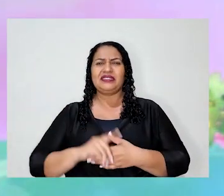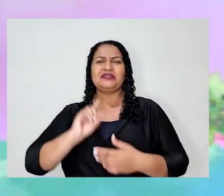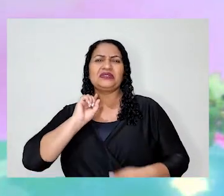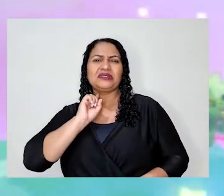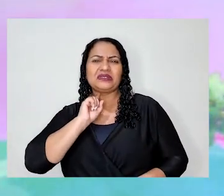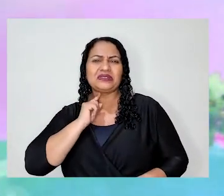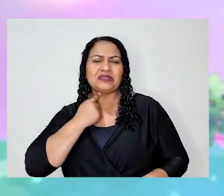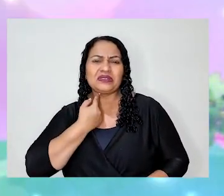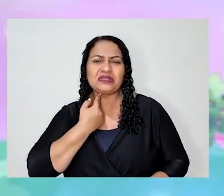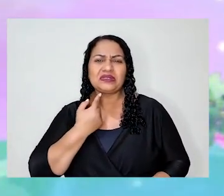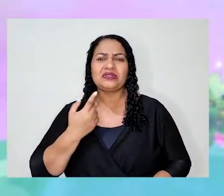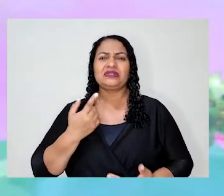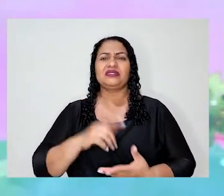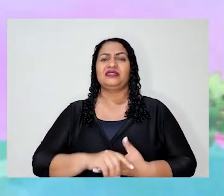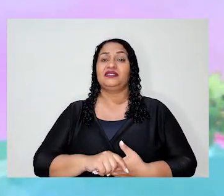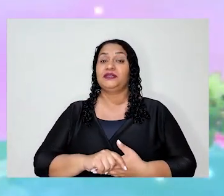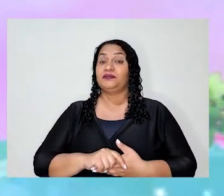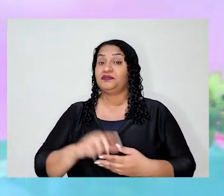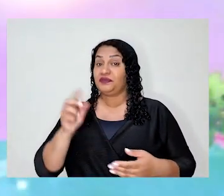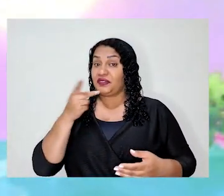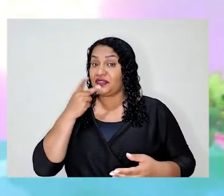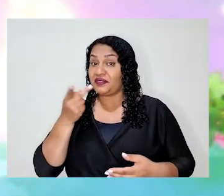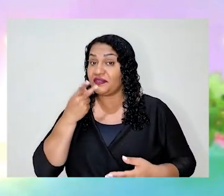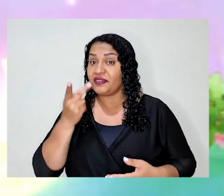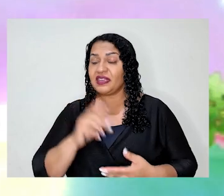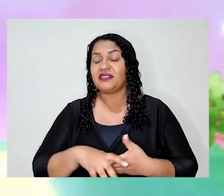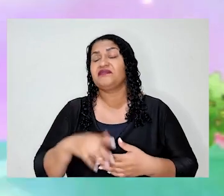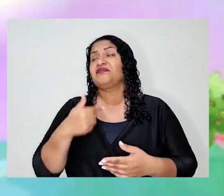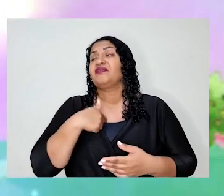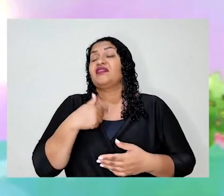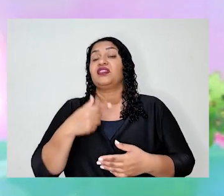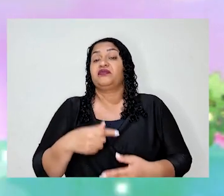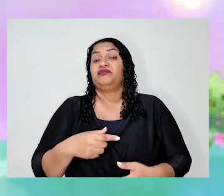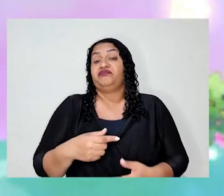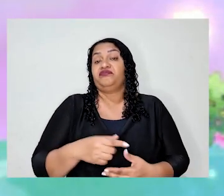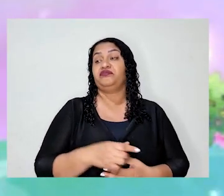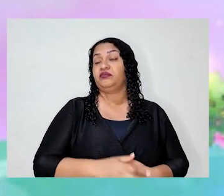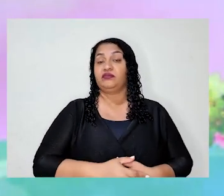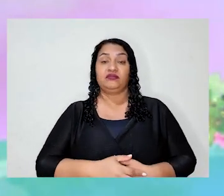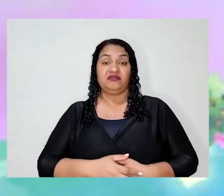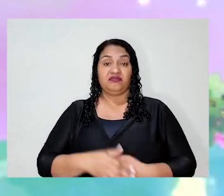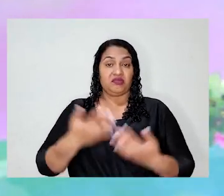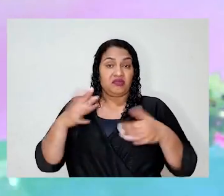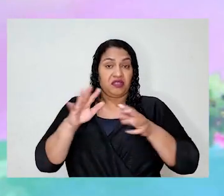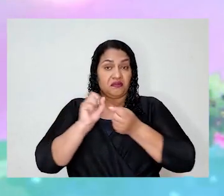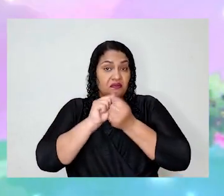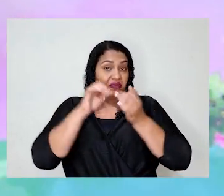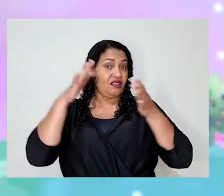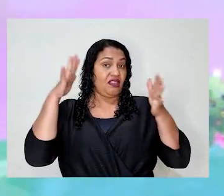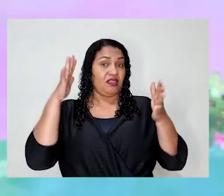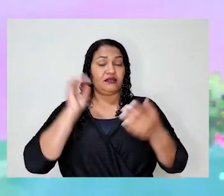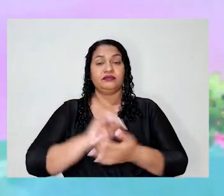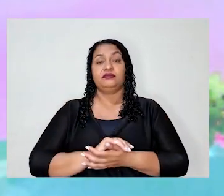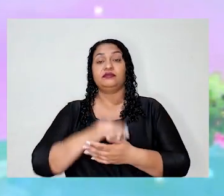Estava toda sujinha e ela dizia: eu não faço questão de